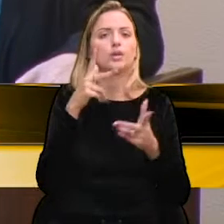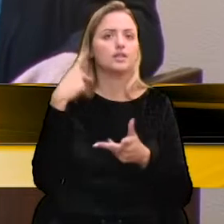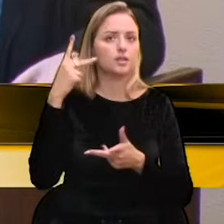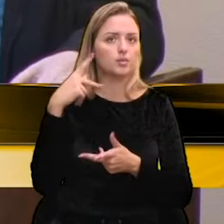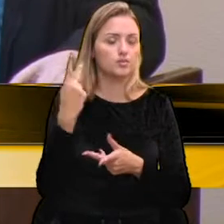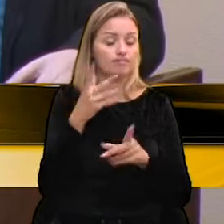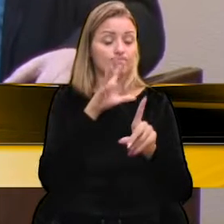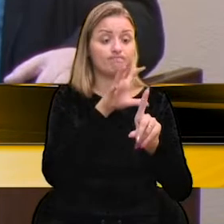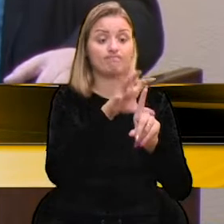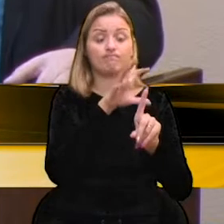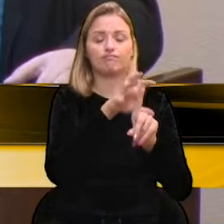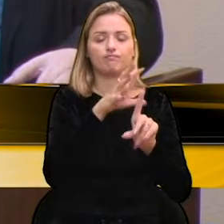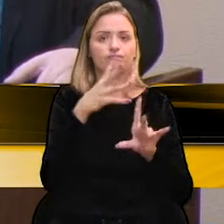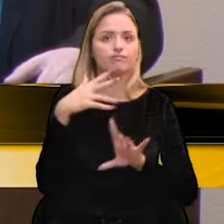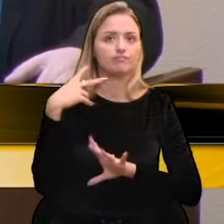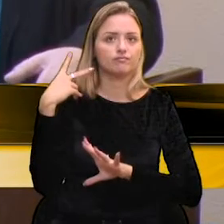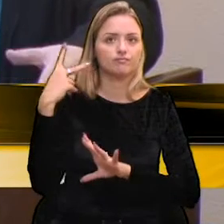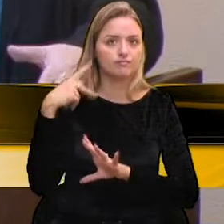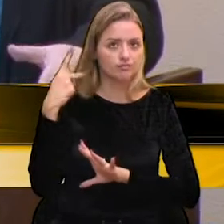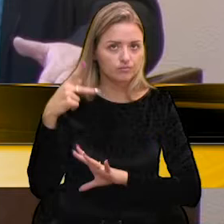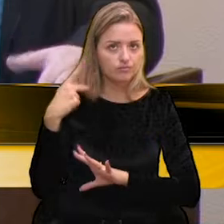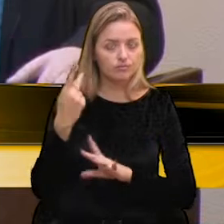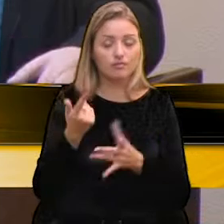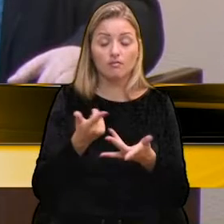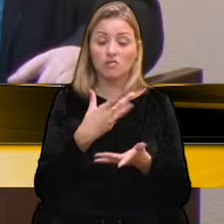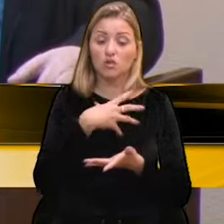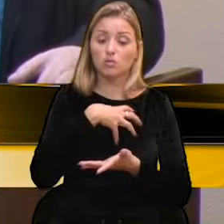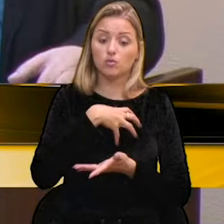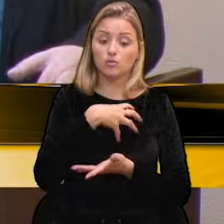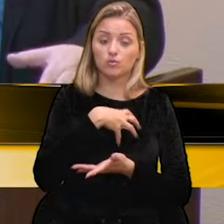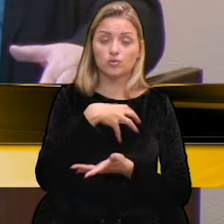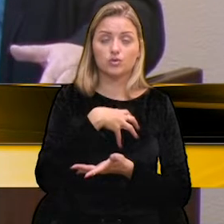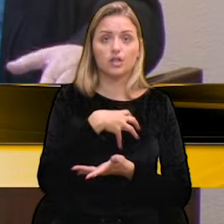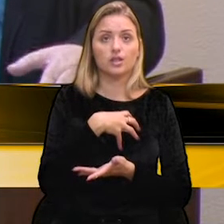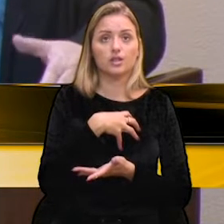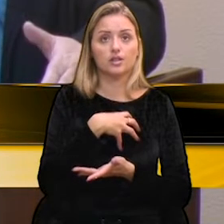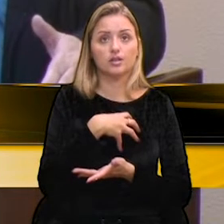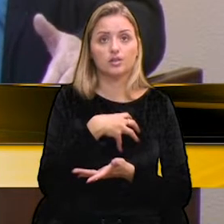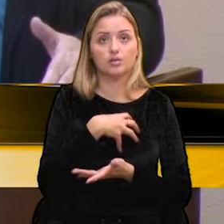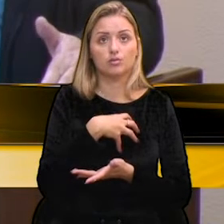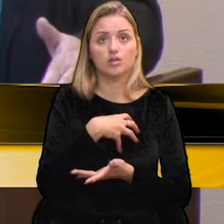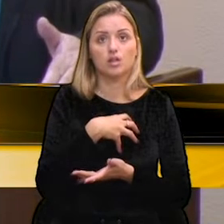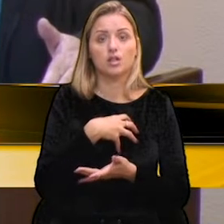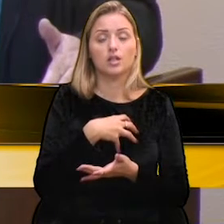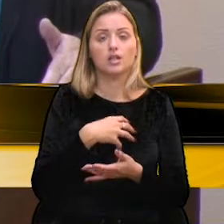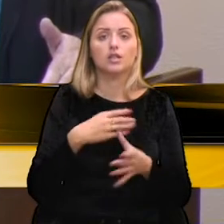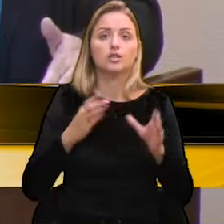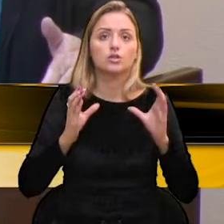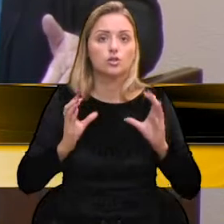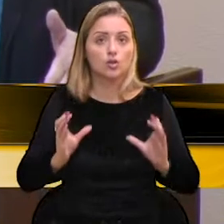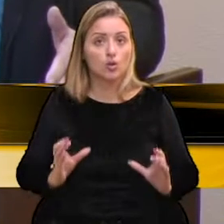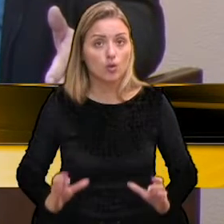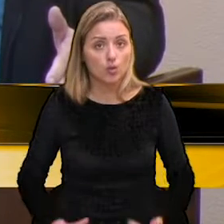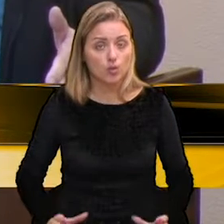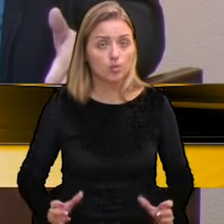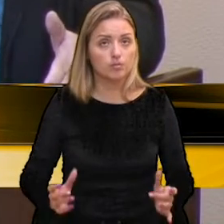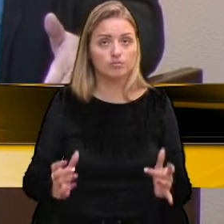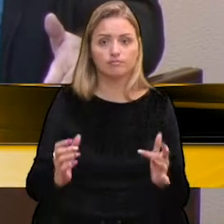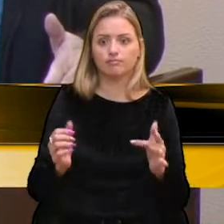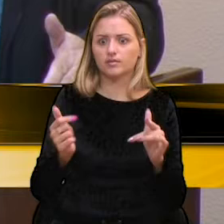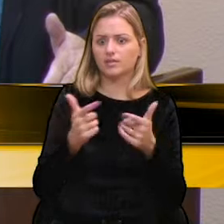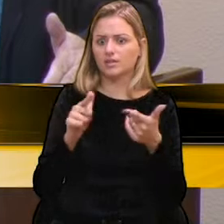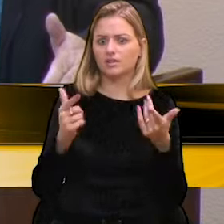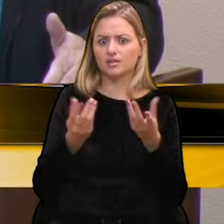perseguição política é uma forma de comportamento, né, que não